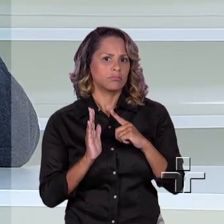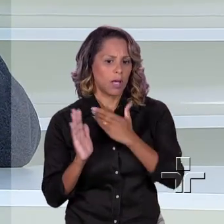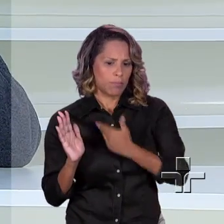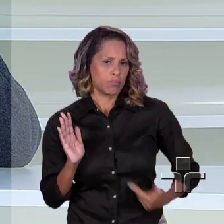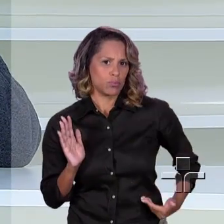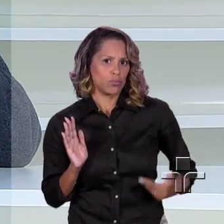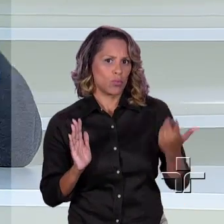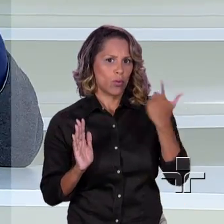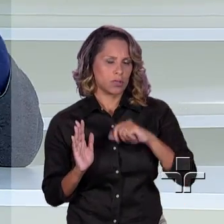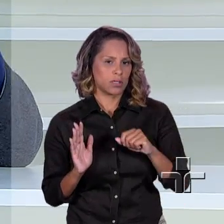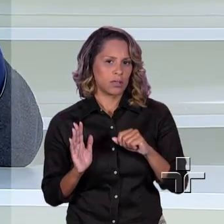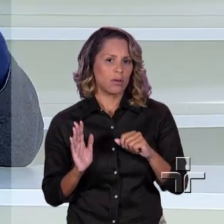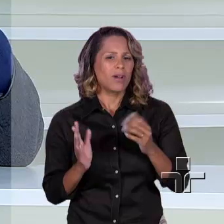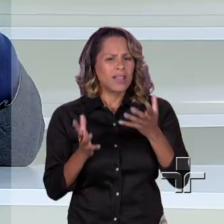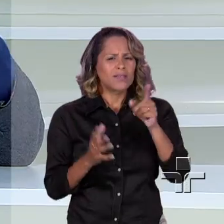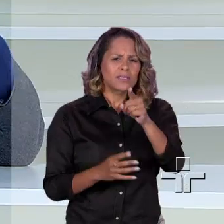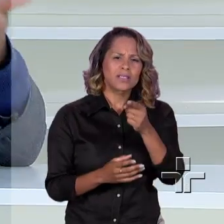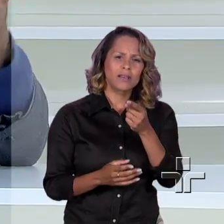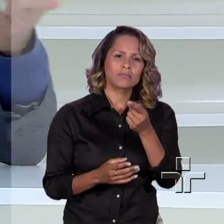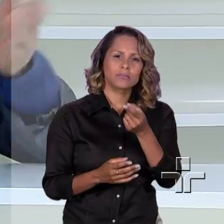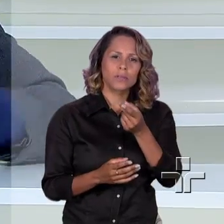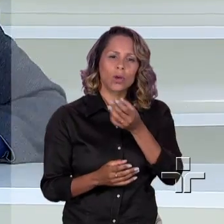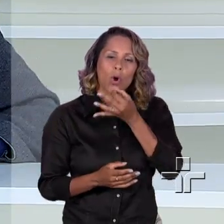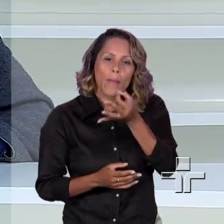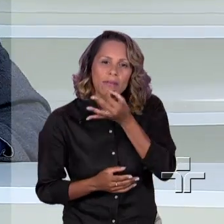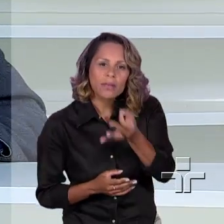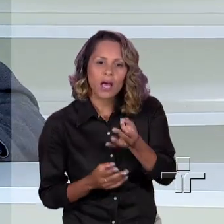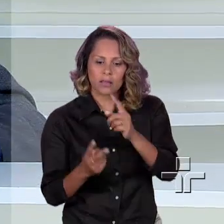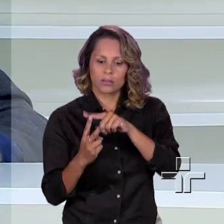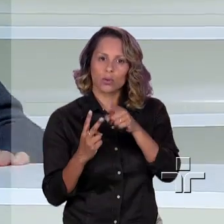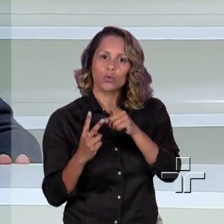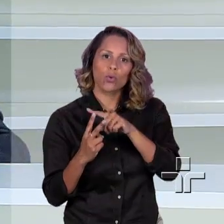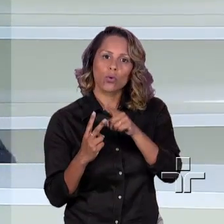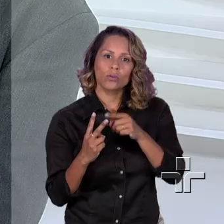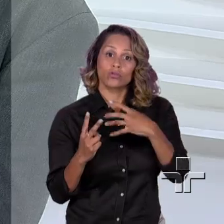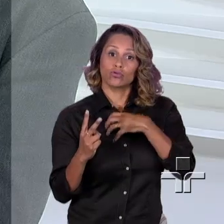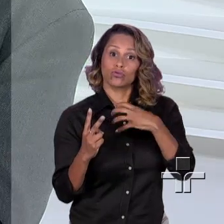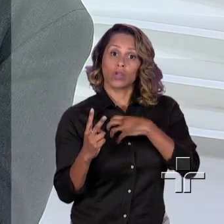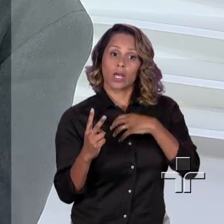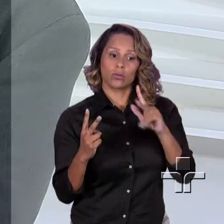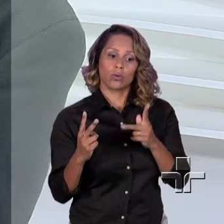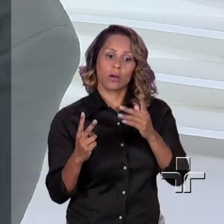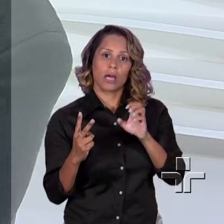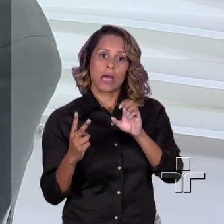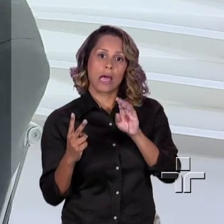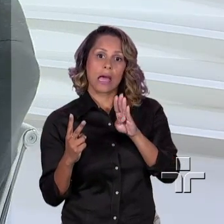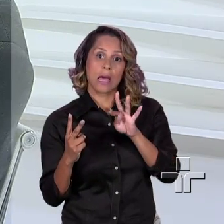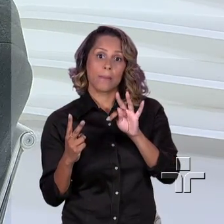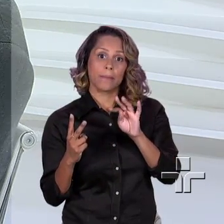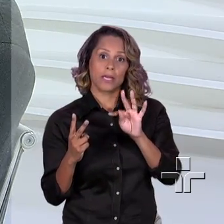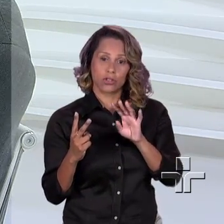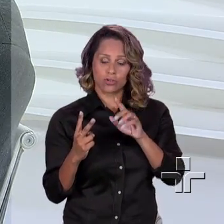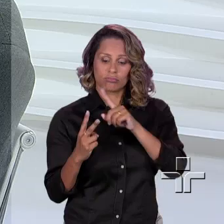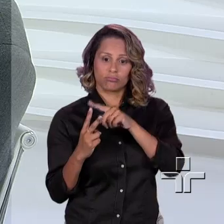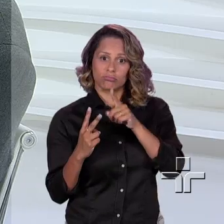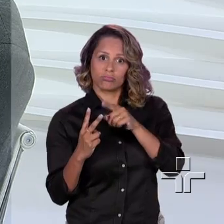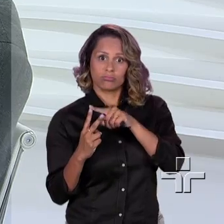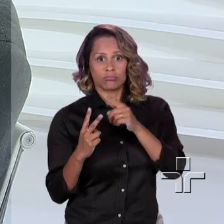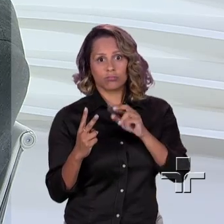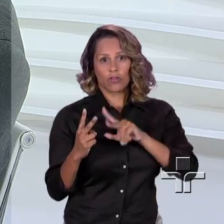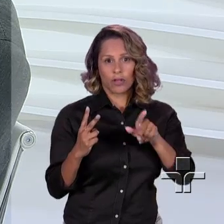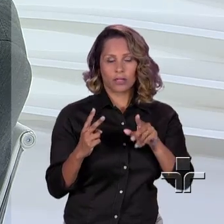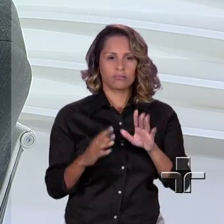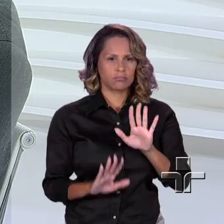dois aspectos que, a meu ver, são inseparáveis da personalidade dele. Sobre a primeira questão sobre Lamarca, eu acho que